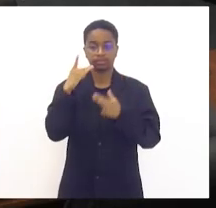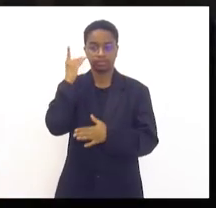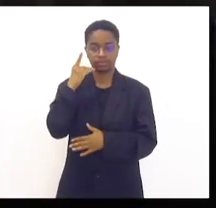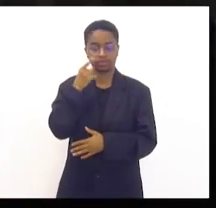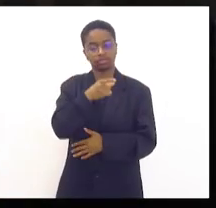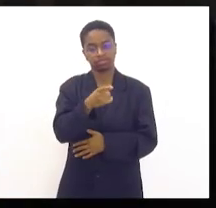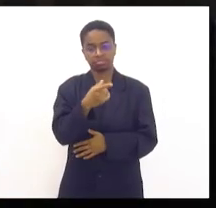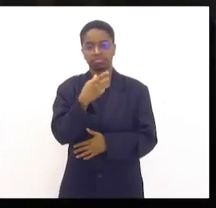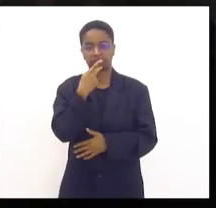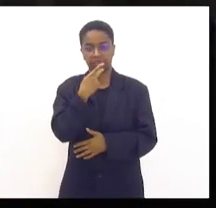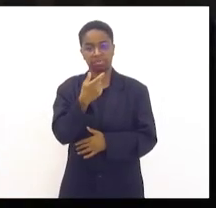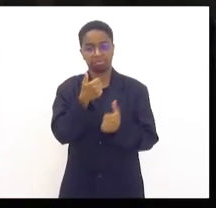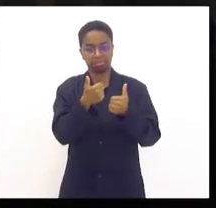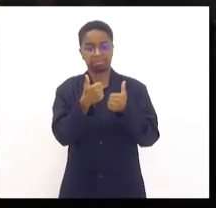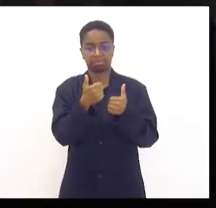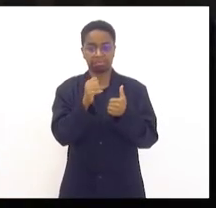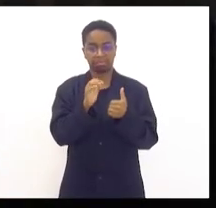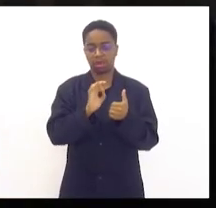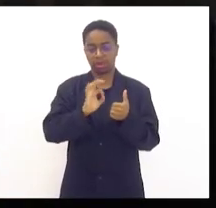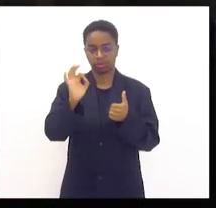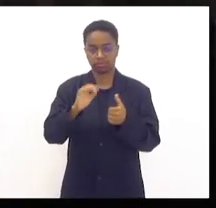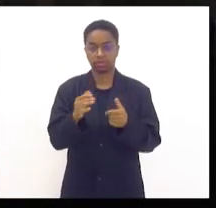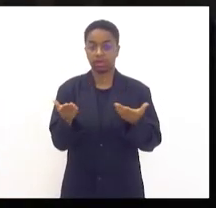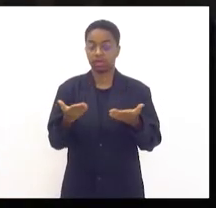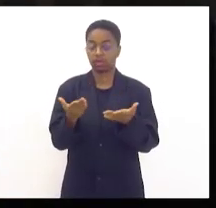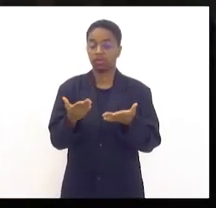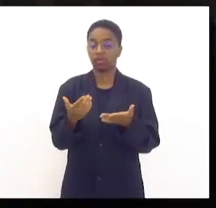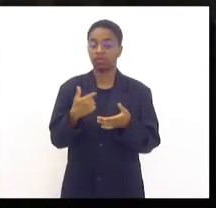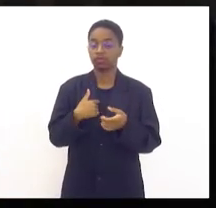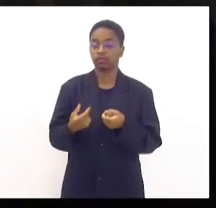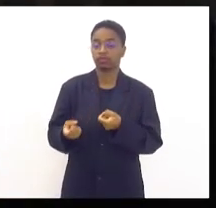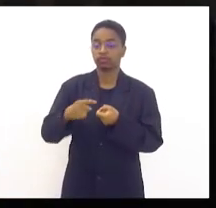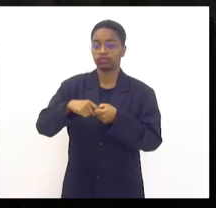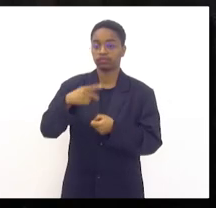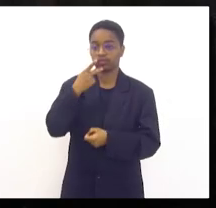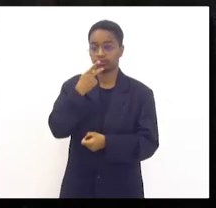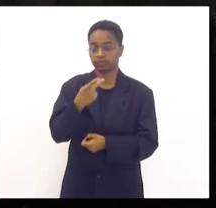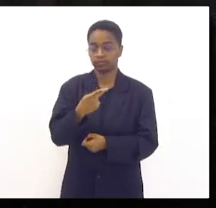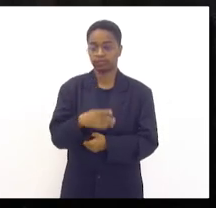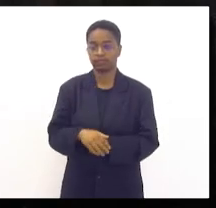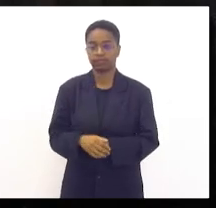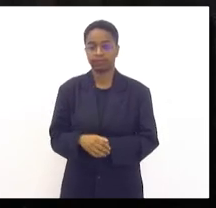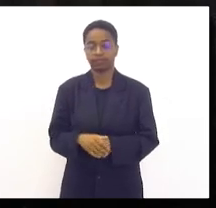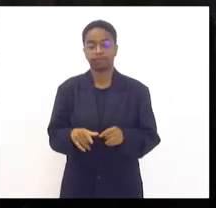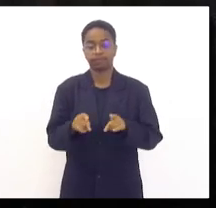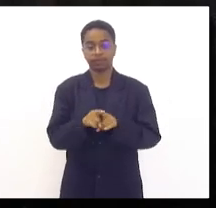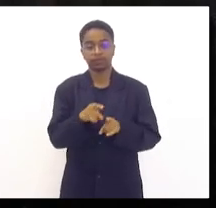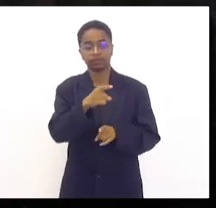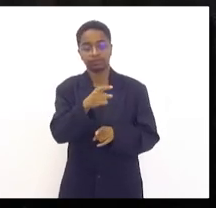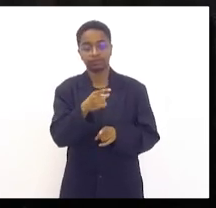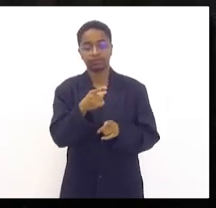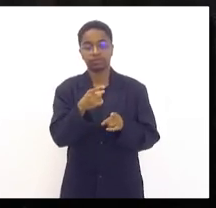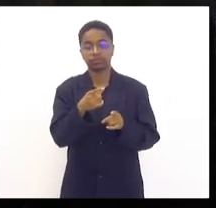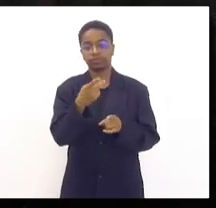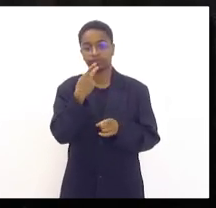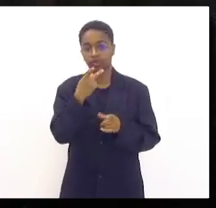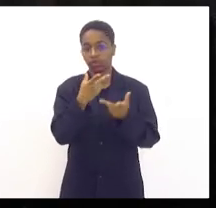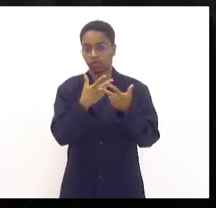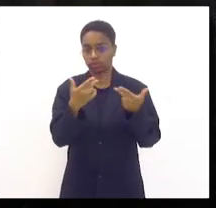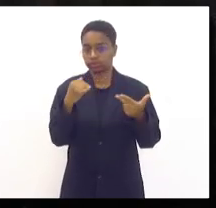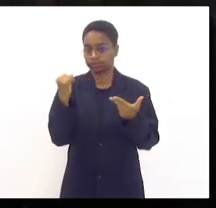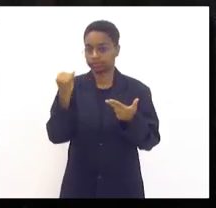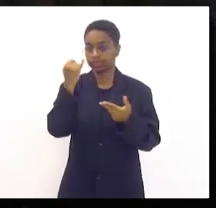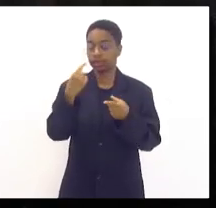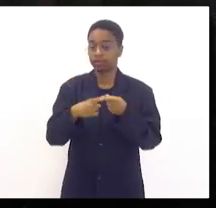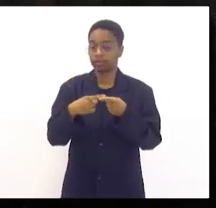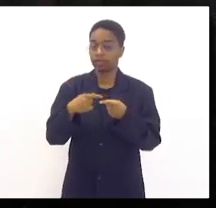Excelência foi muito feliz na sua fala. E voltando aqui, deputado, Vossa Excelência entrou num assunto aqui muito pertinente, porque